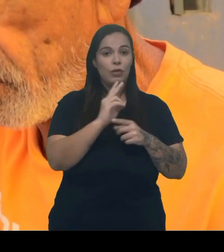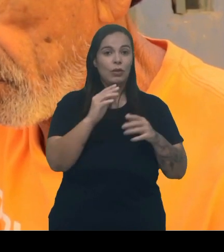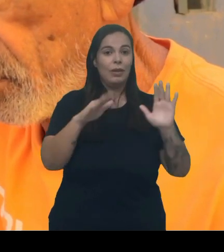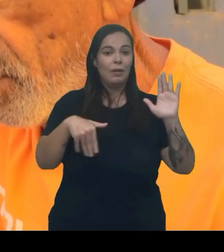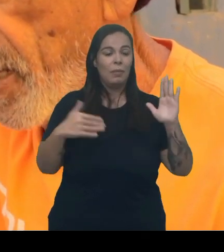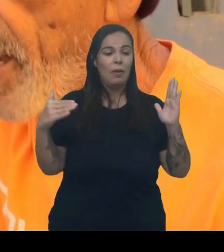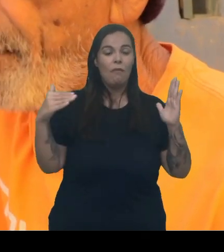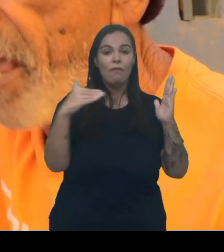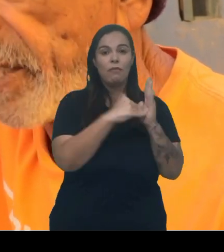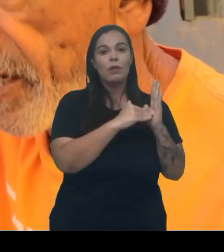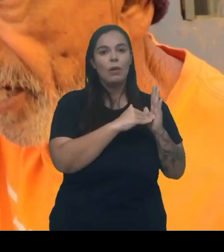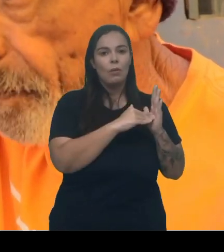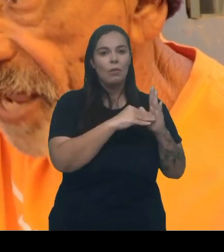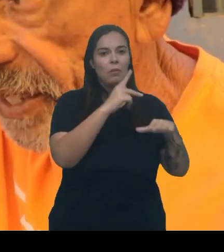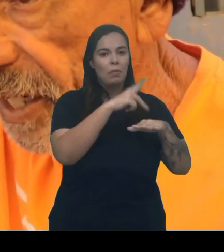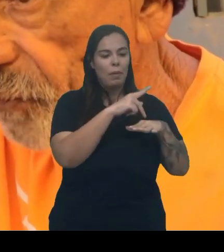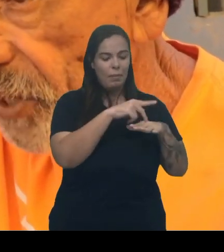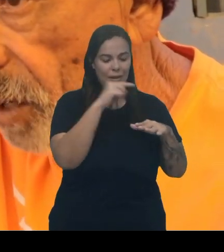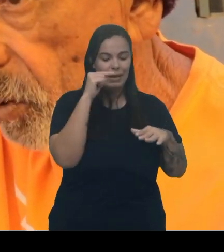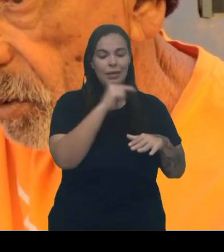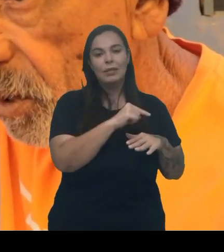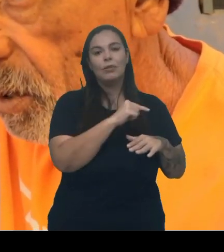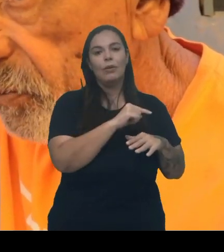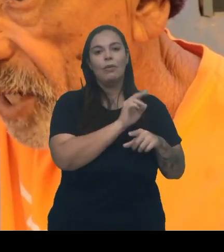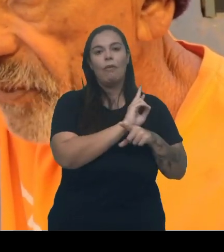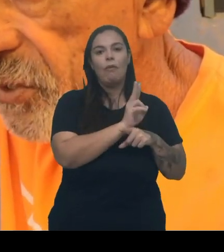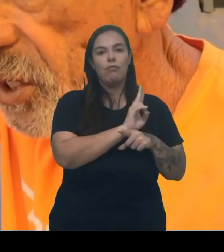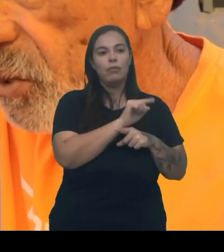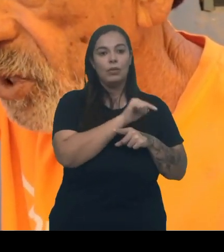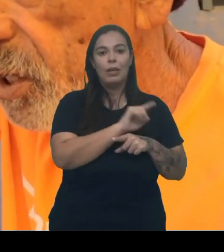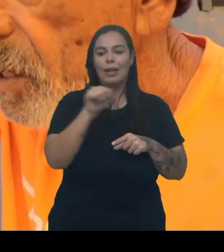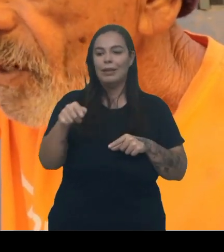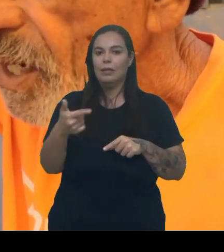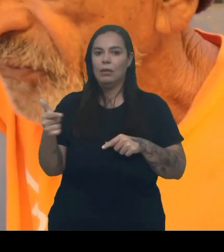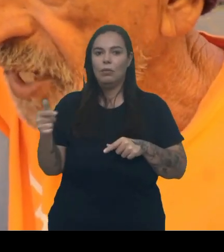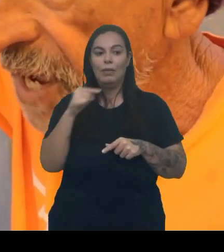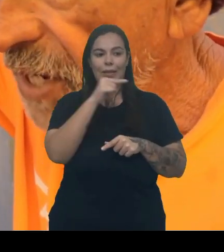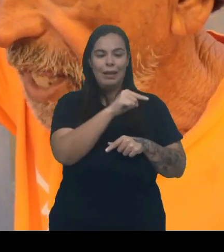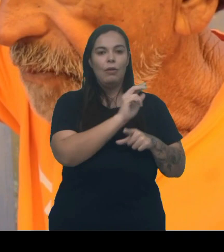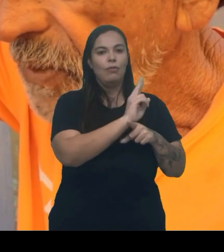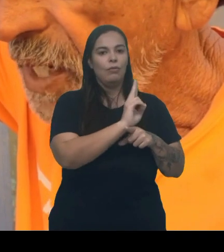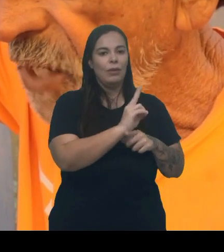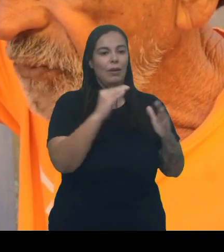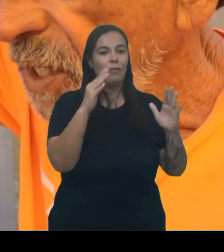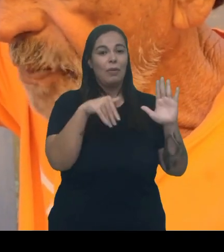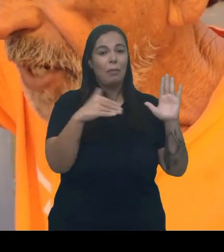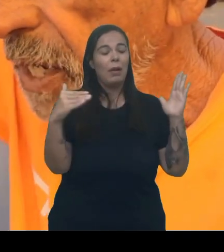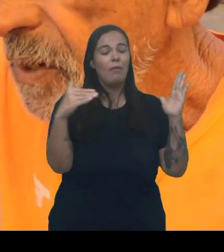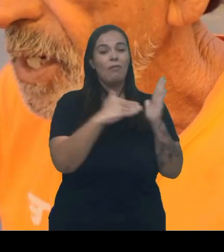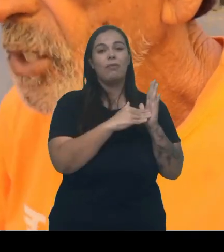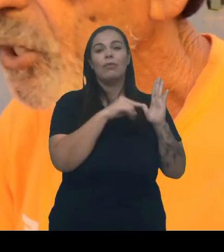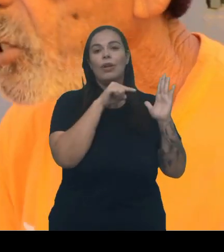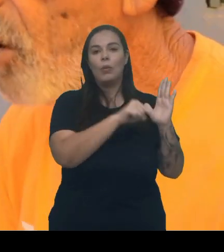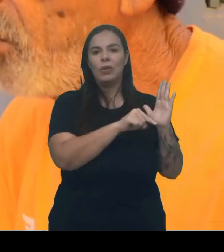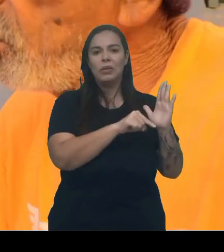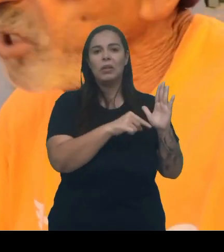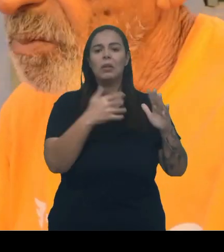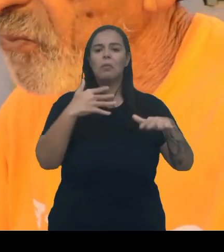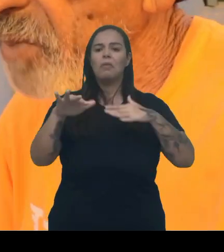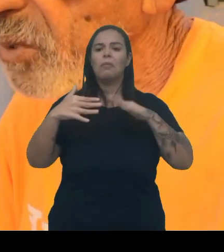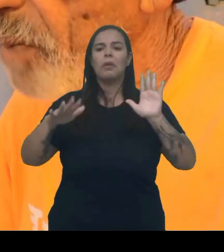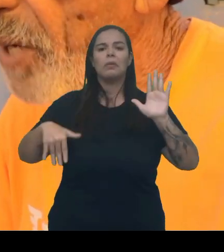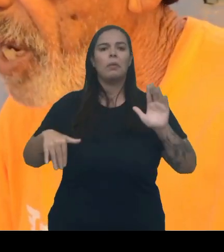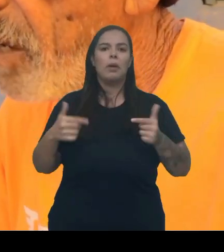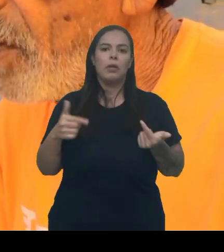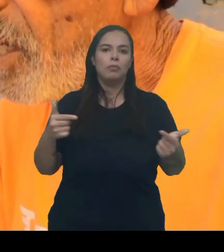praia. No final lá da na praia, pedra, naquela pedra, lá no final. Ficava vigia nenhum aqui. Ficava lá no final da praia. Então não tinha